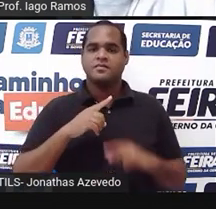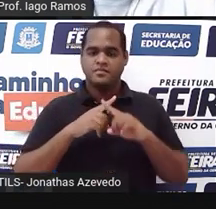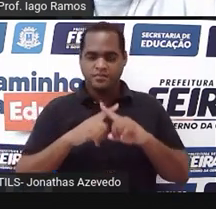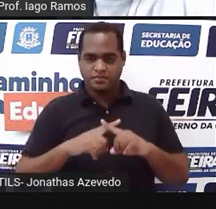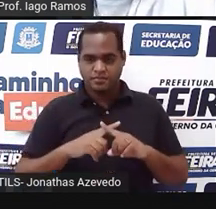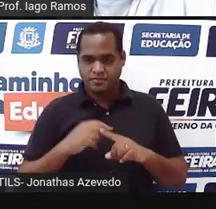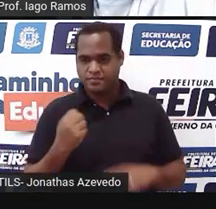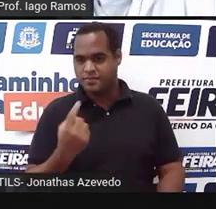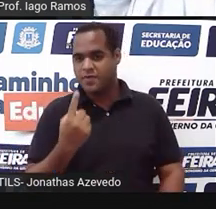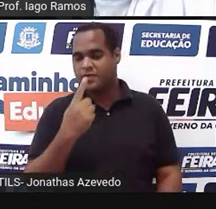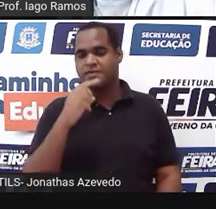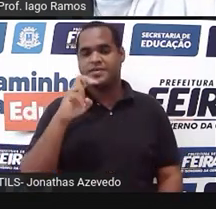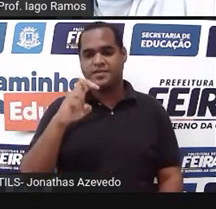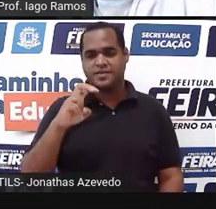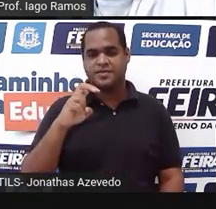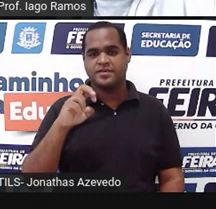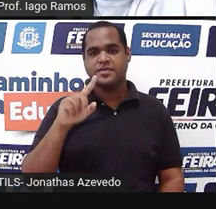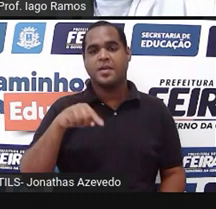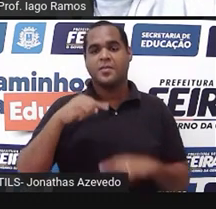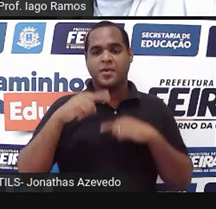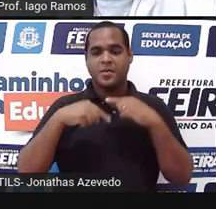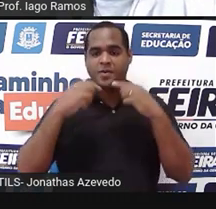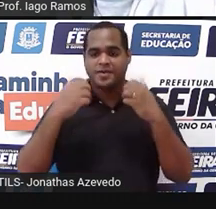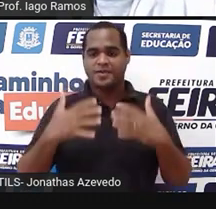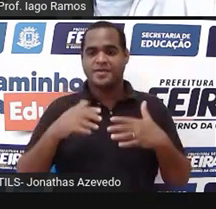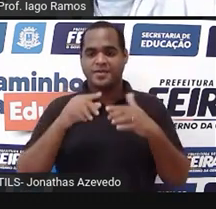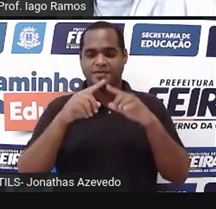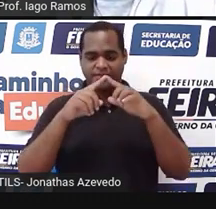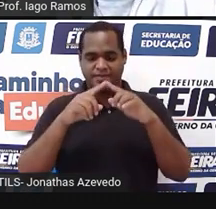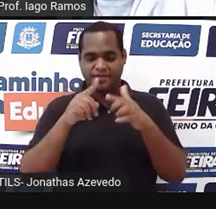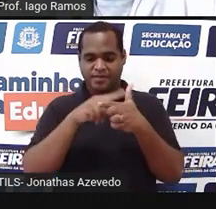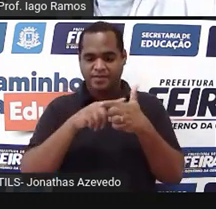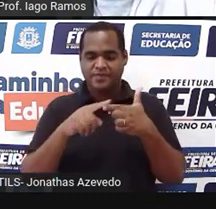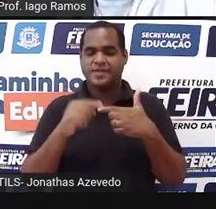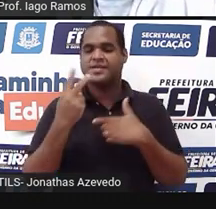altura 5 depois dividir por dois